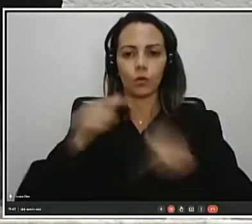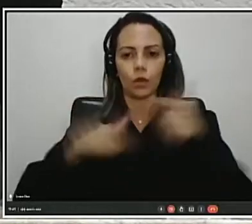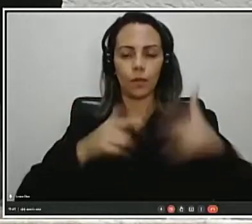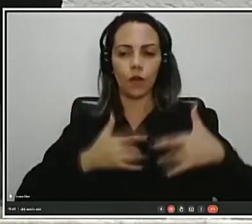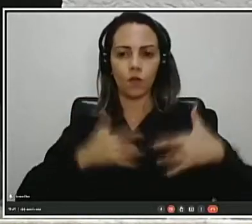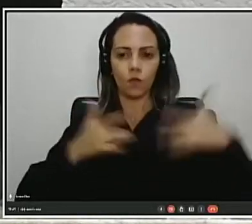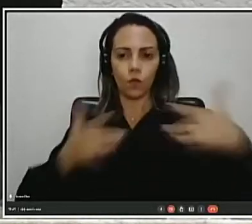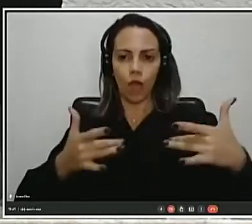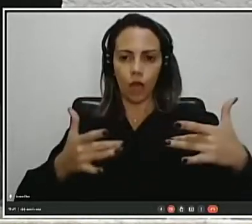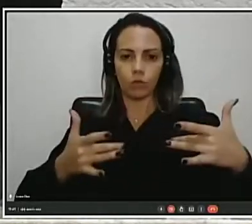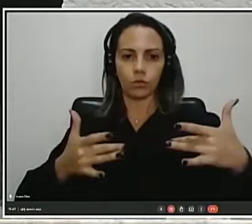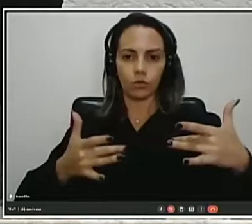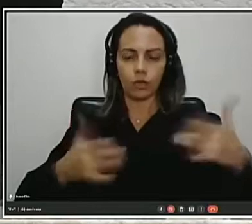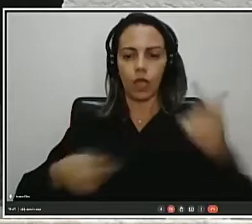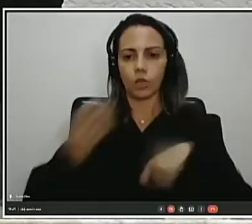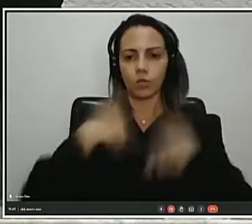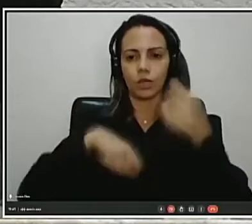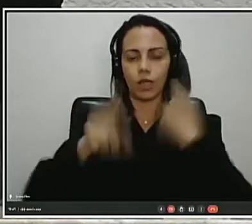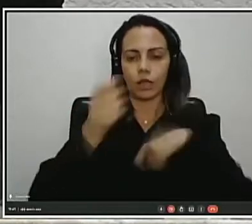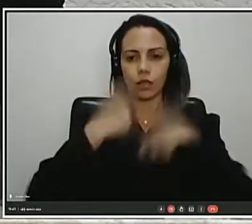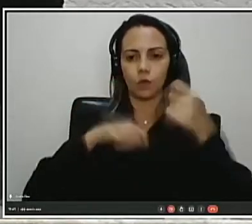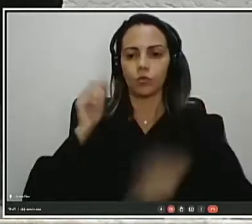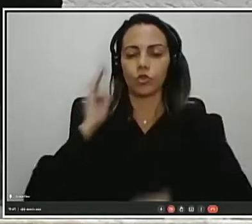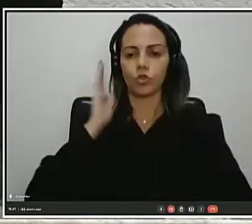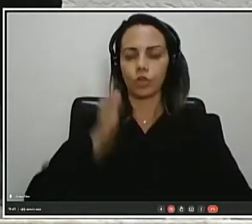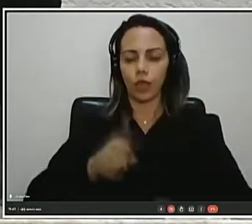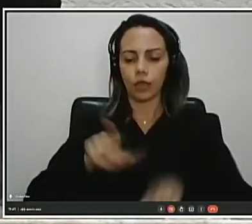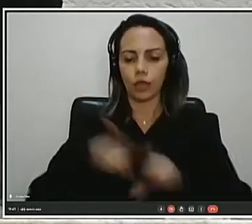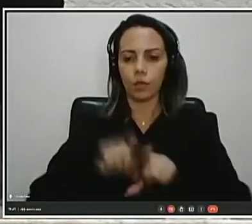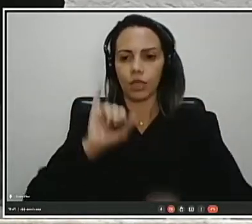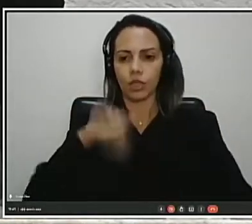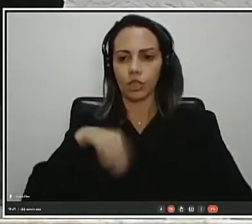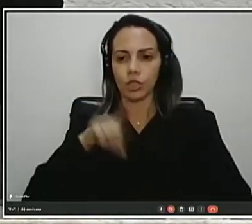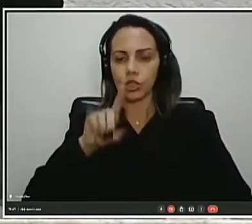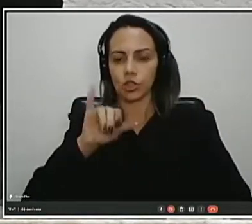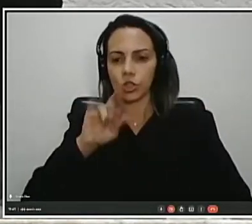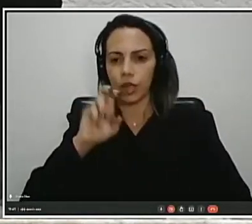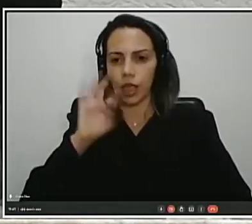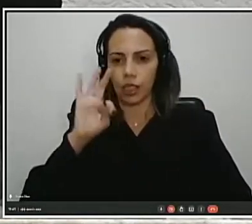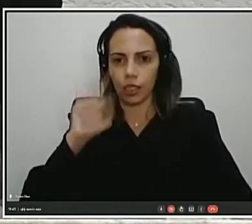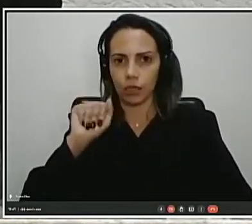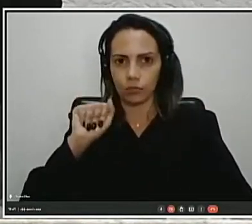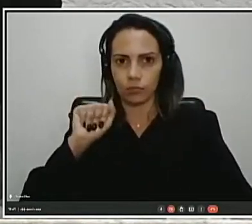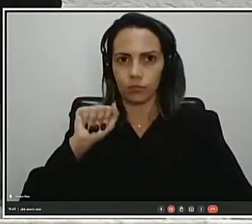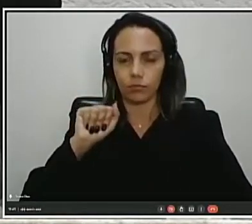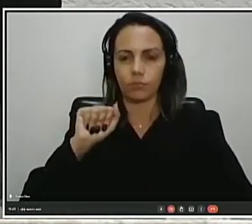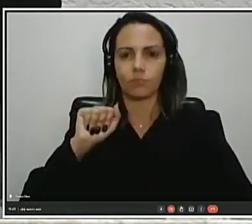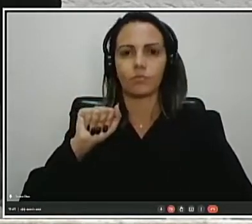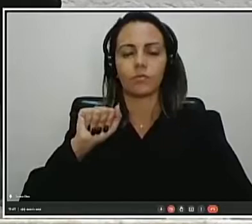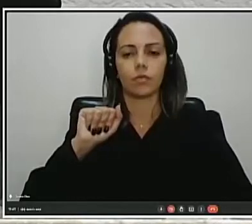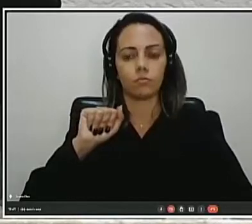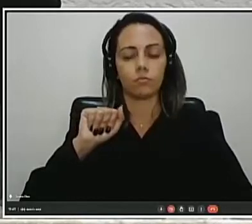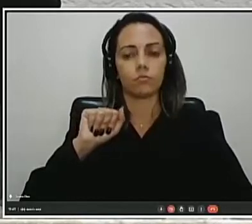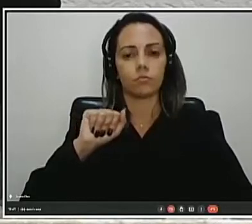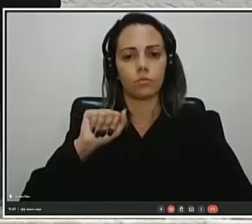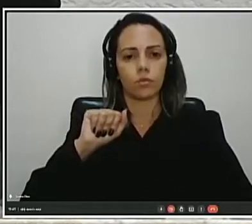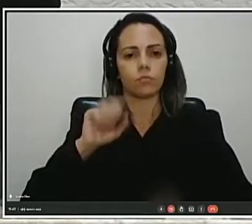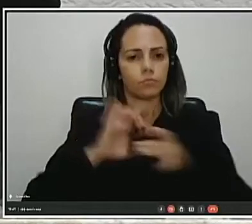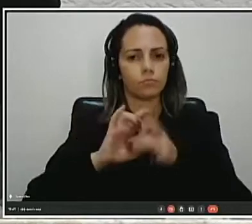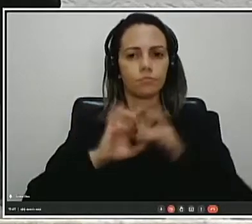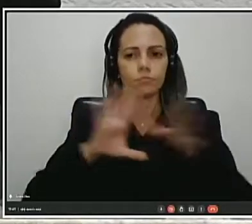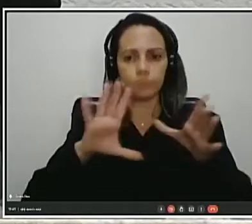no âmbito da administração direta e indireta do município de União da Vitória, disciplinando sua prestação nas condições